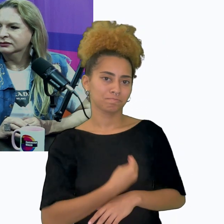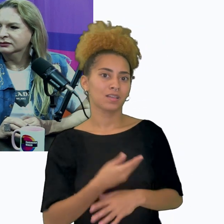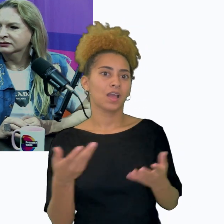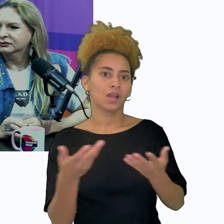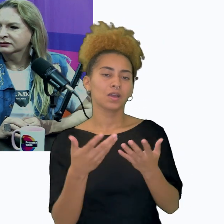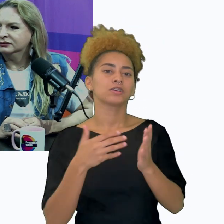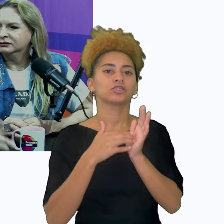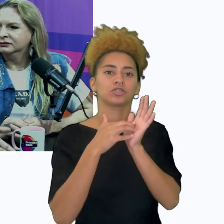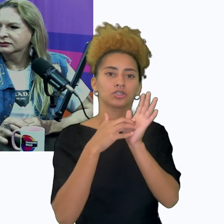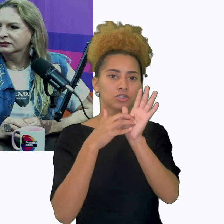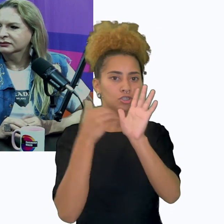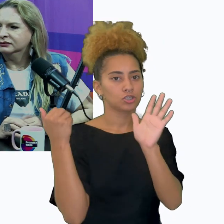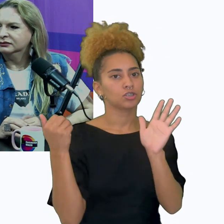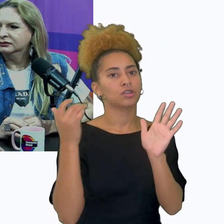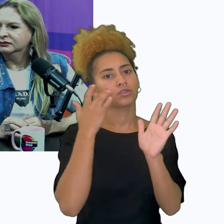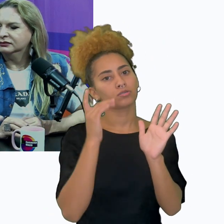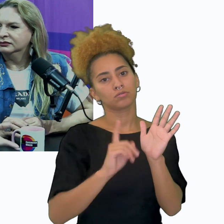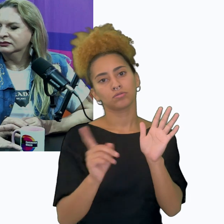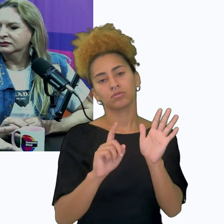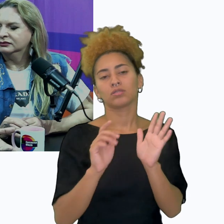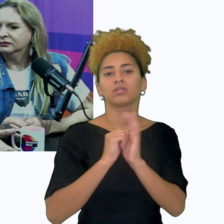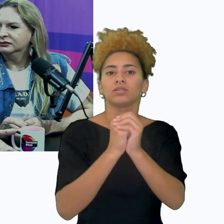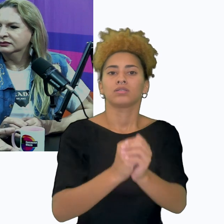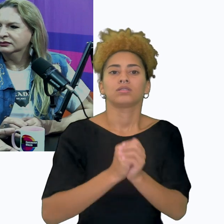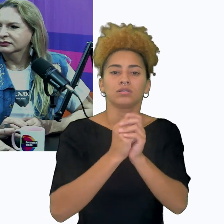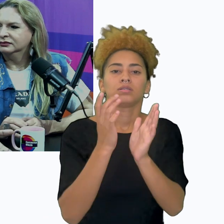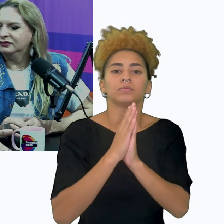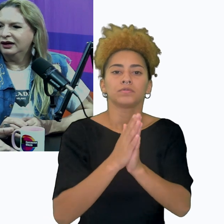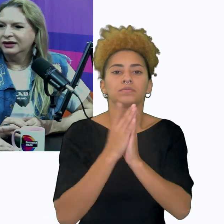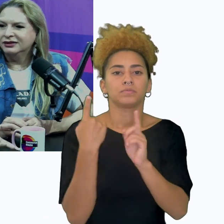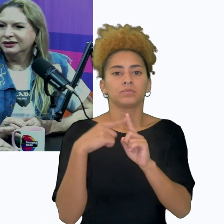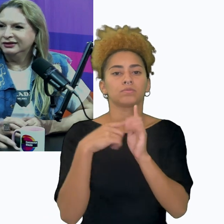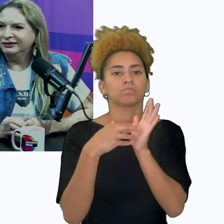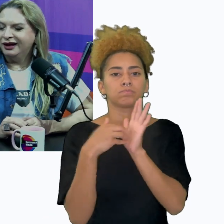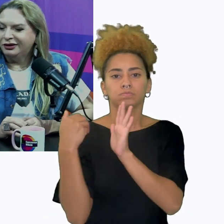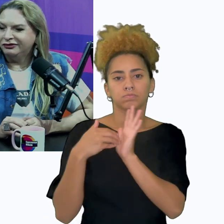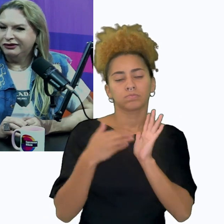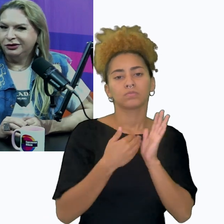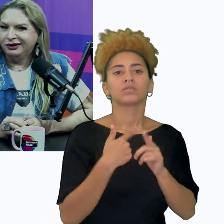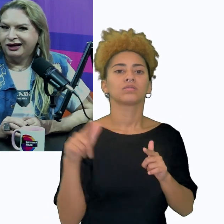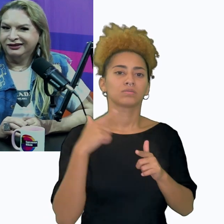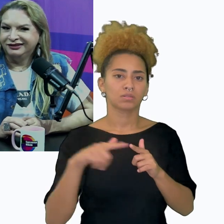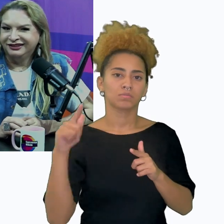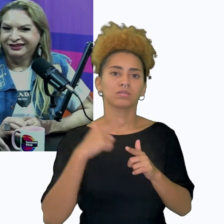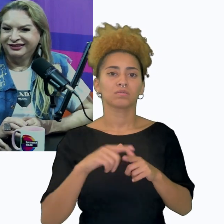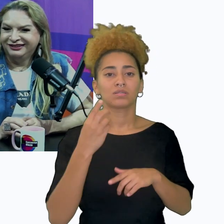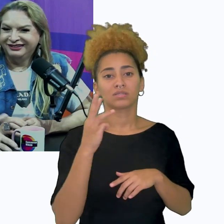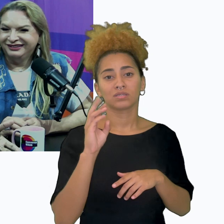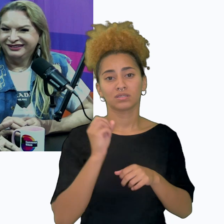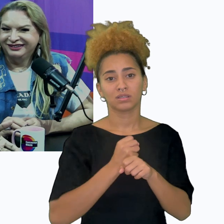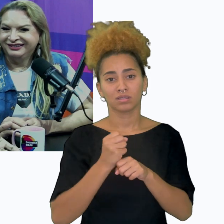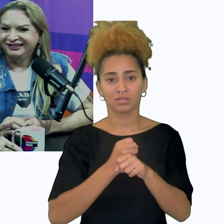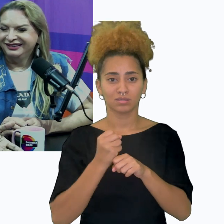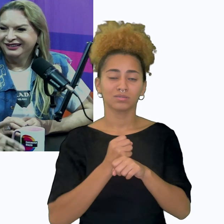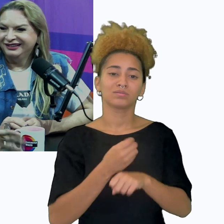muito, que agora eu vou ter que tirar, não sei se vou voltar, até tava falando, tu vai rezar por mim, Laila, porque eu vou ter que tirar tudo que ele tá dando problema, depois